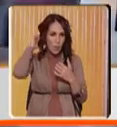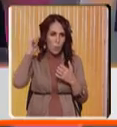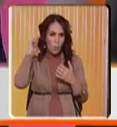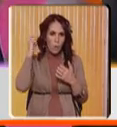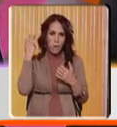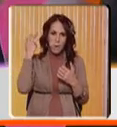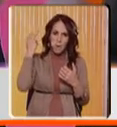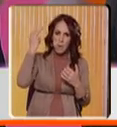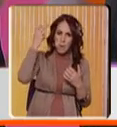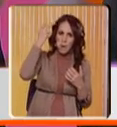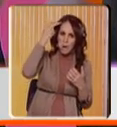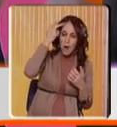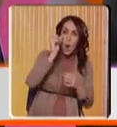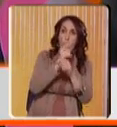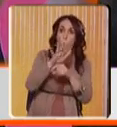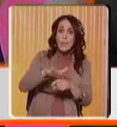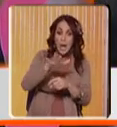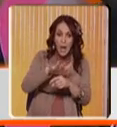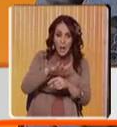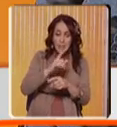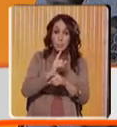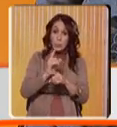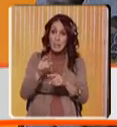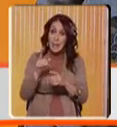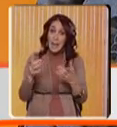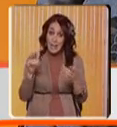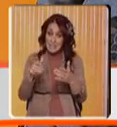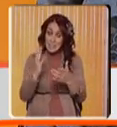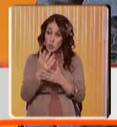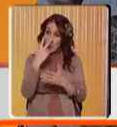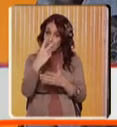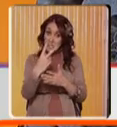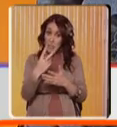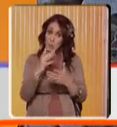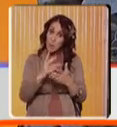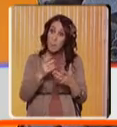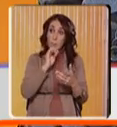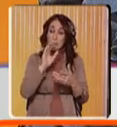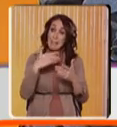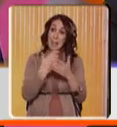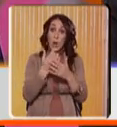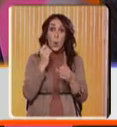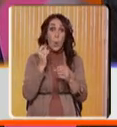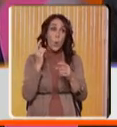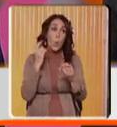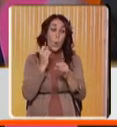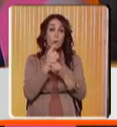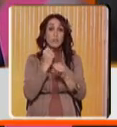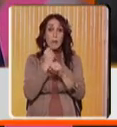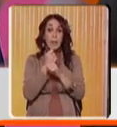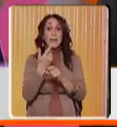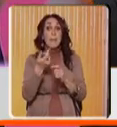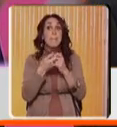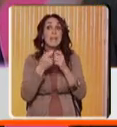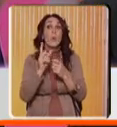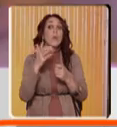neurónios, áreas, circuitos neuronais que eram atribuíveis à visão para os imputar a outras funções. E a mais próxima